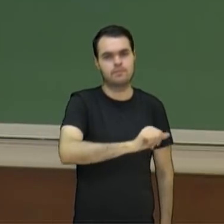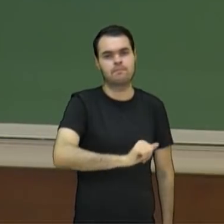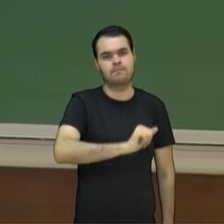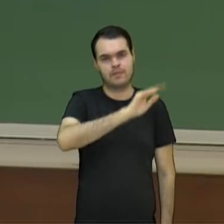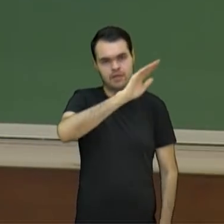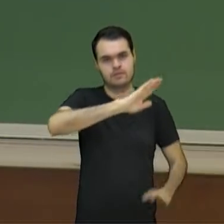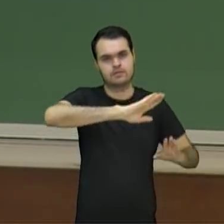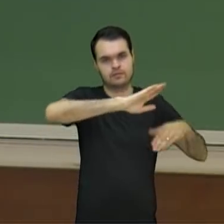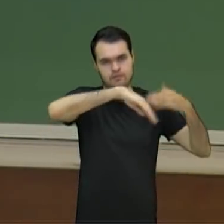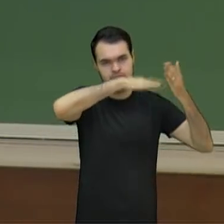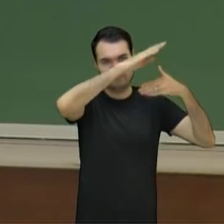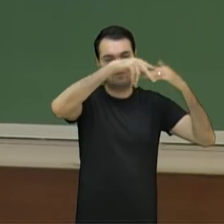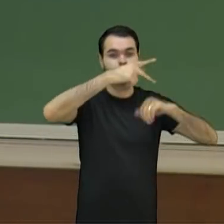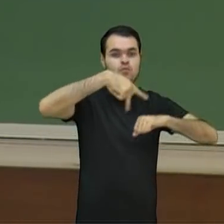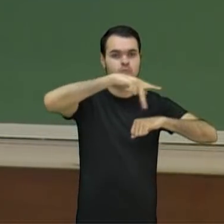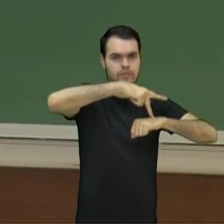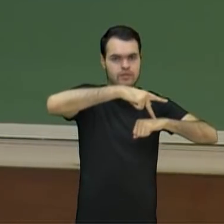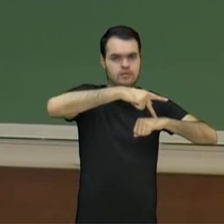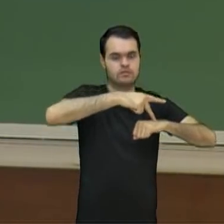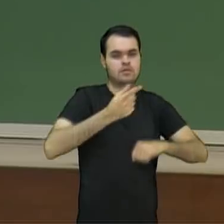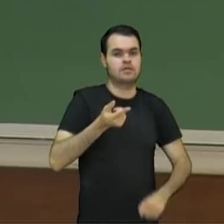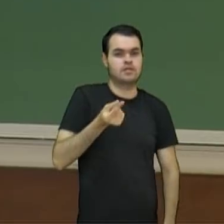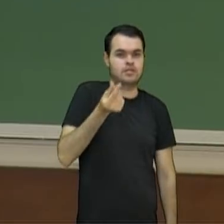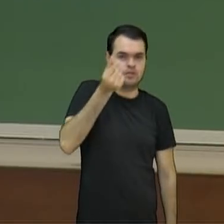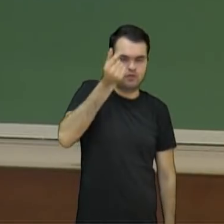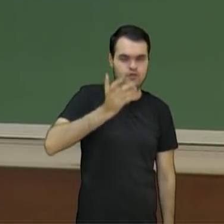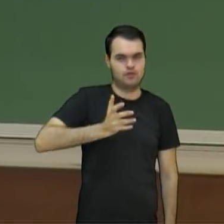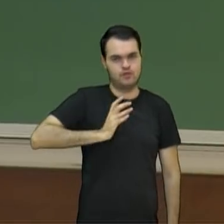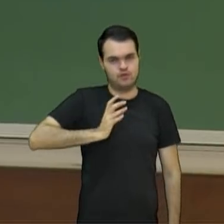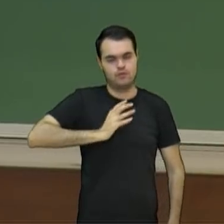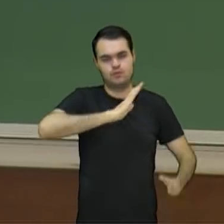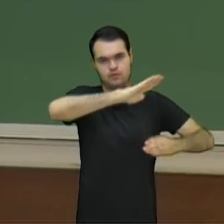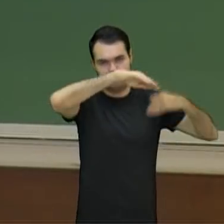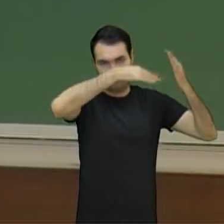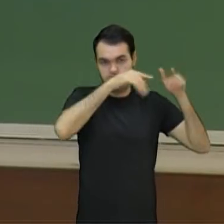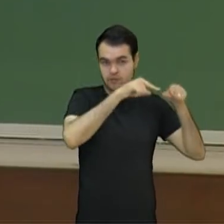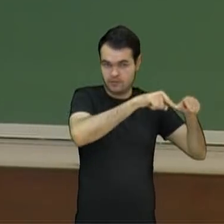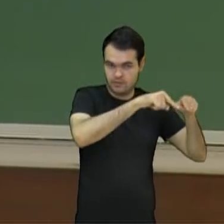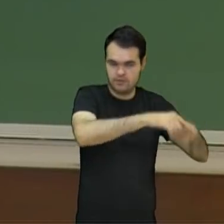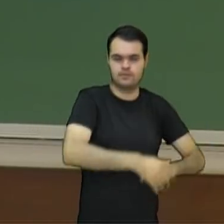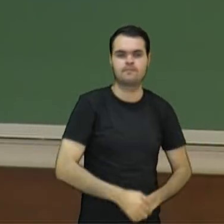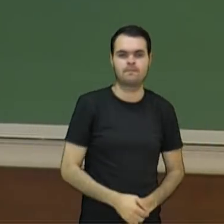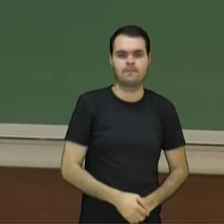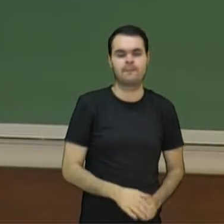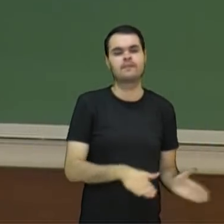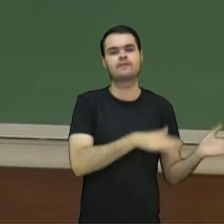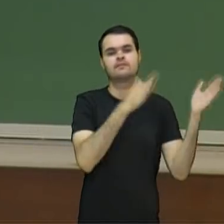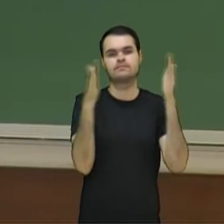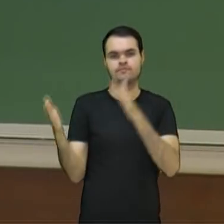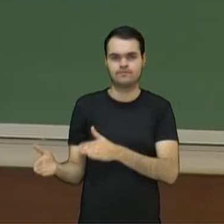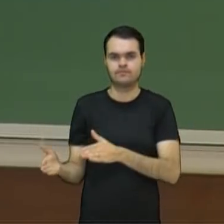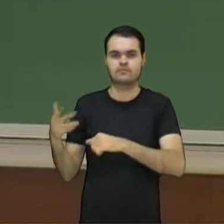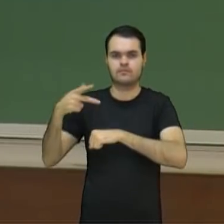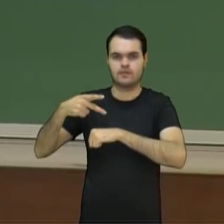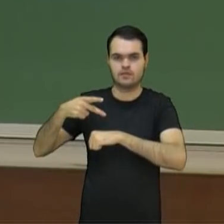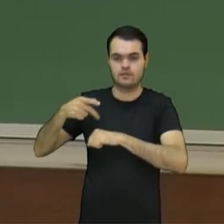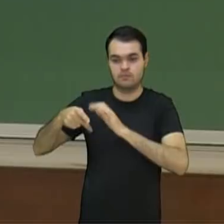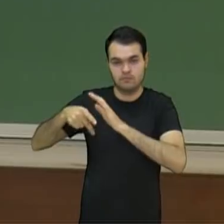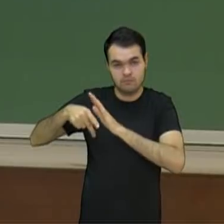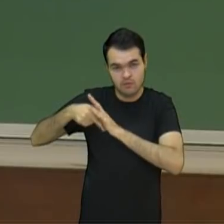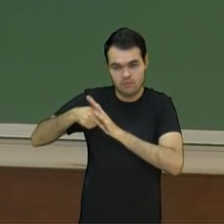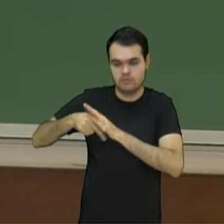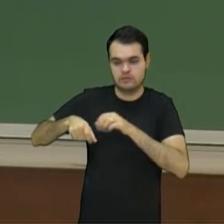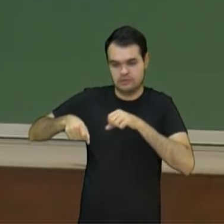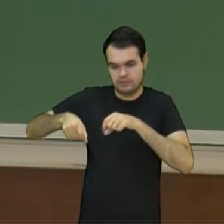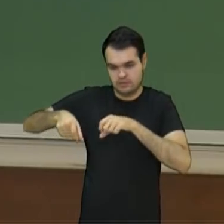mais desenvolvida nos países ricos, desenvolvidos. Em compensação, a agricultura extensiva,